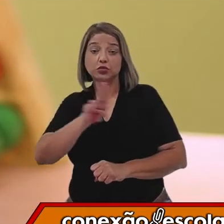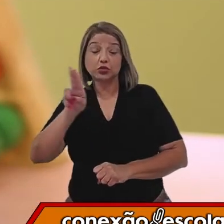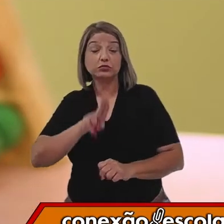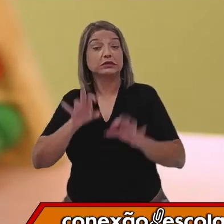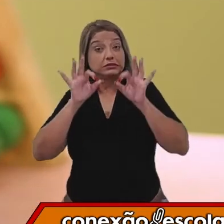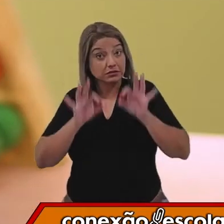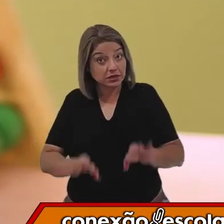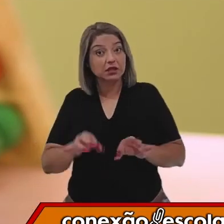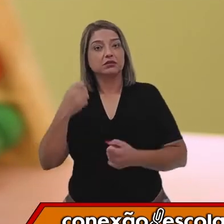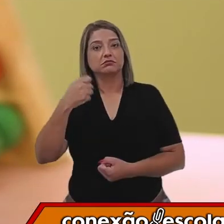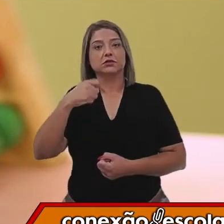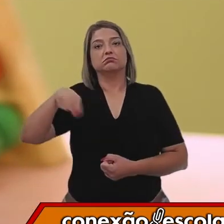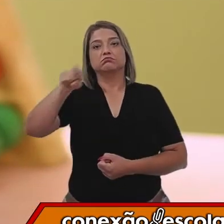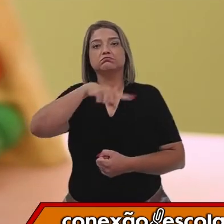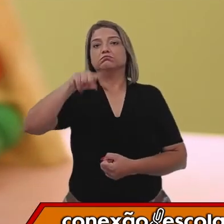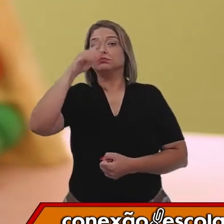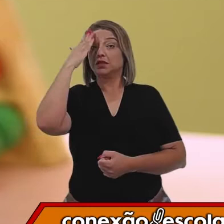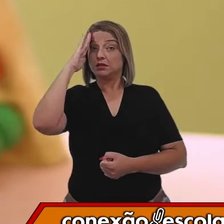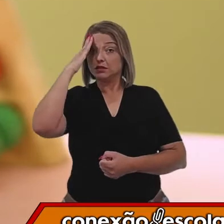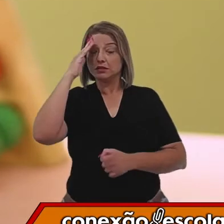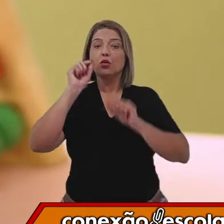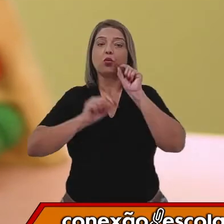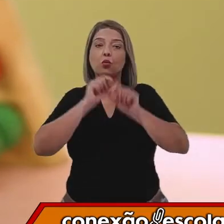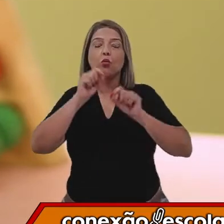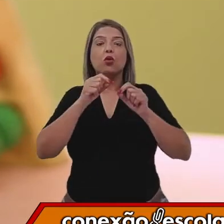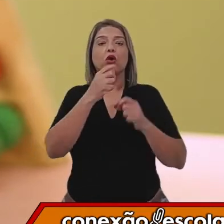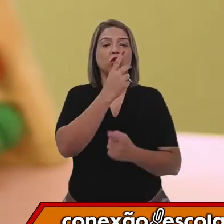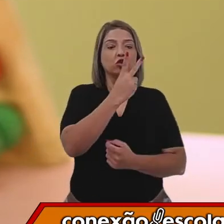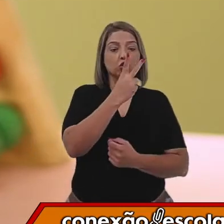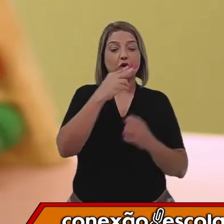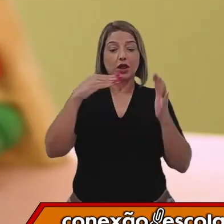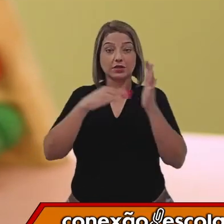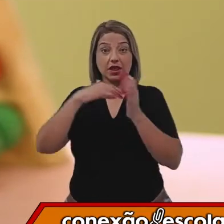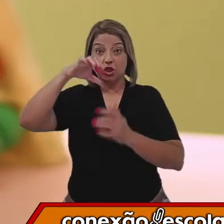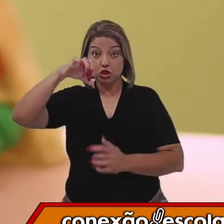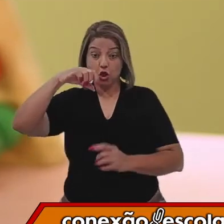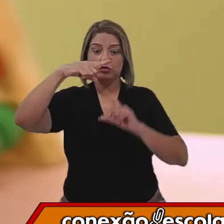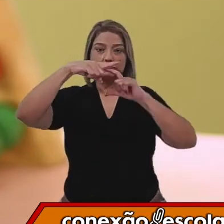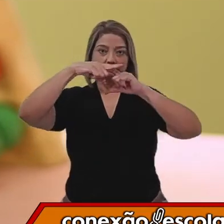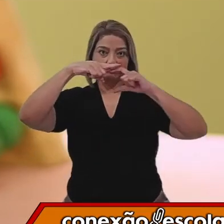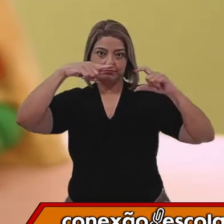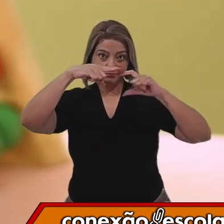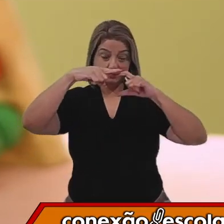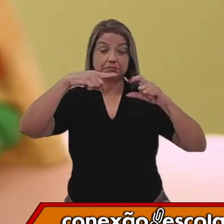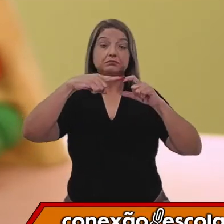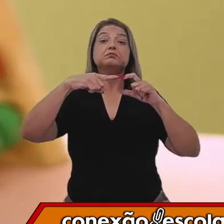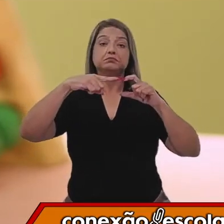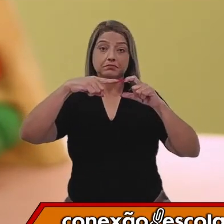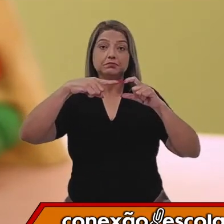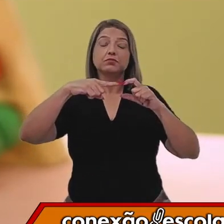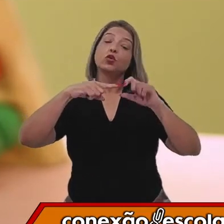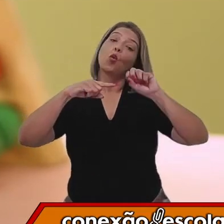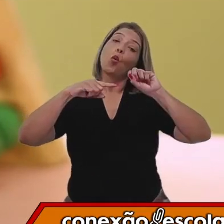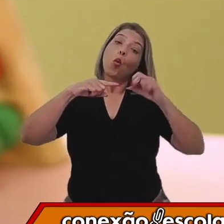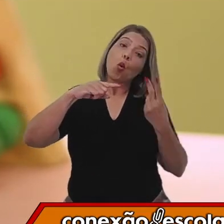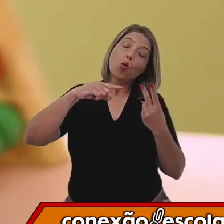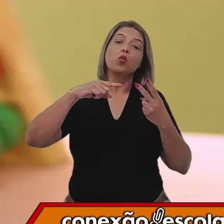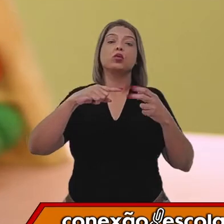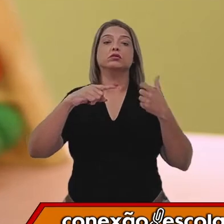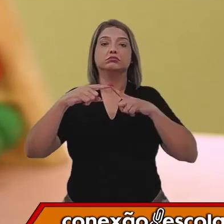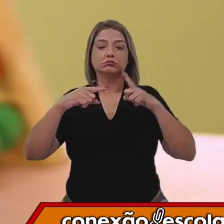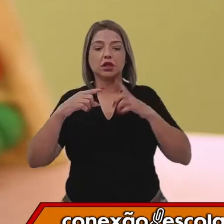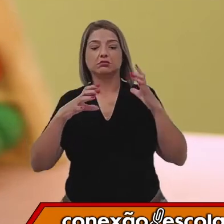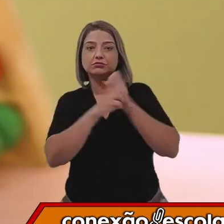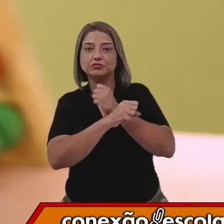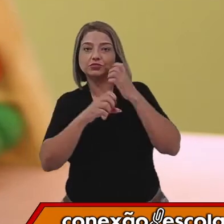ela tiver compreendida o denominador entre 2 e 9, ou se o seu denominador for um múltiplo de 10,